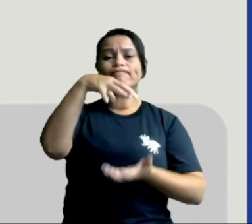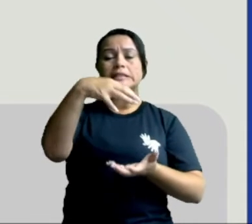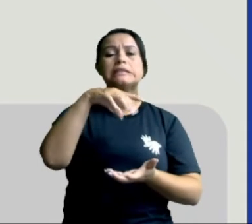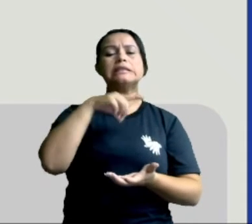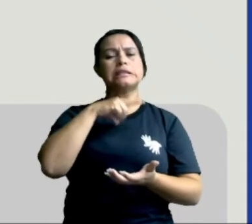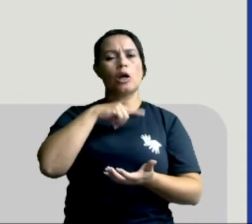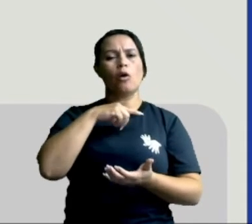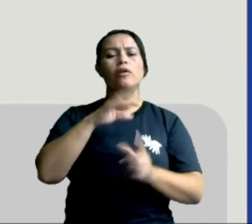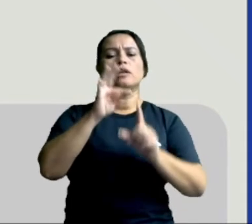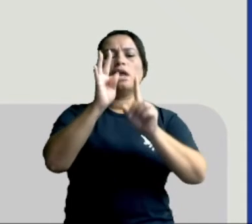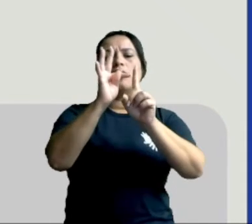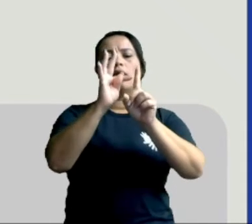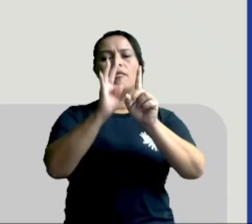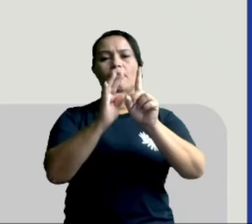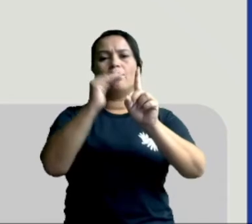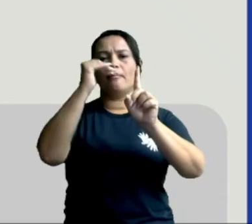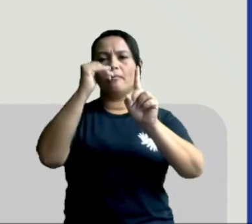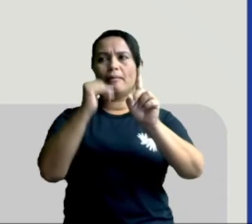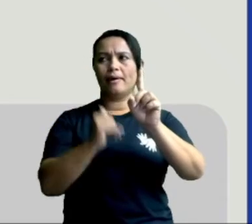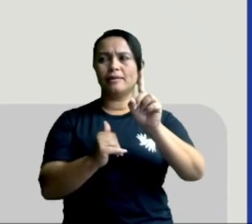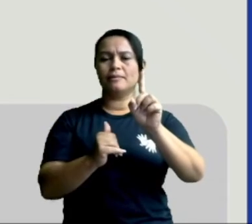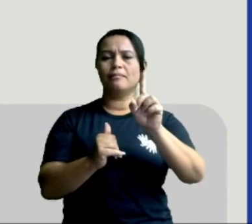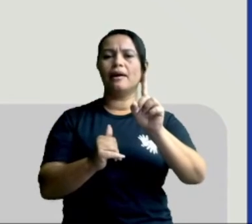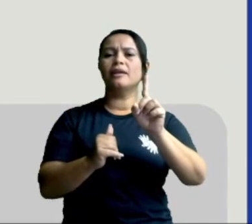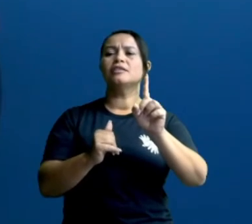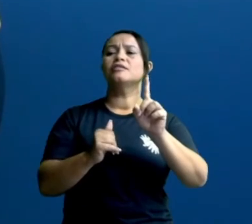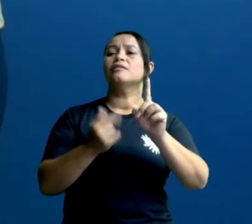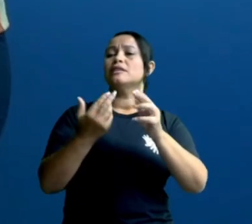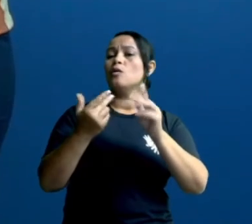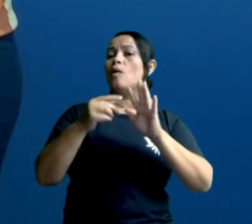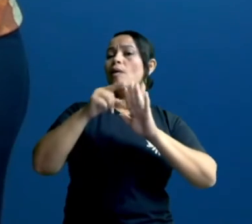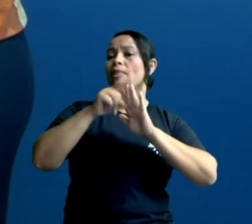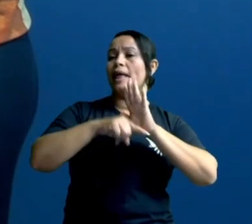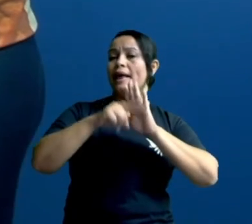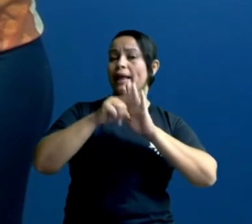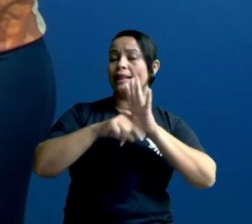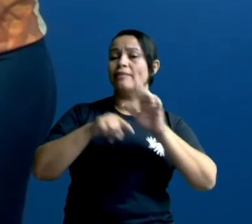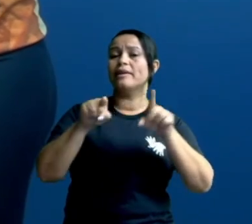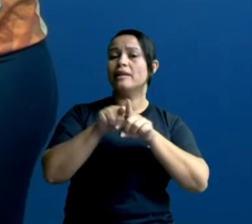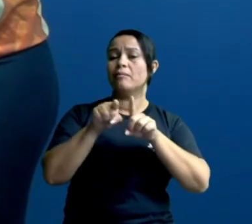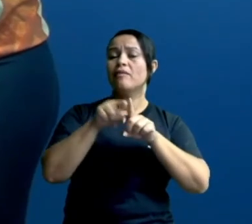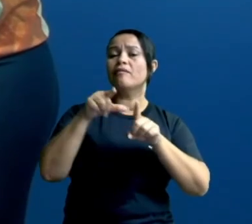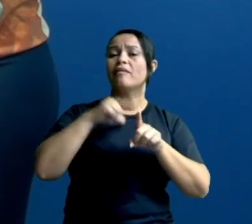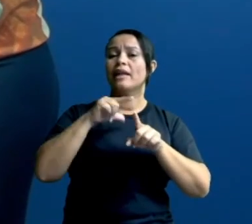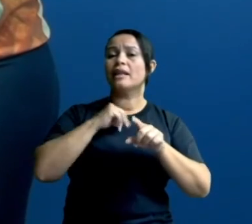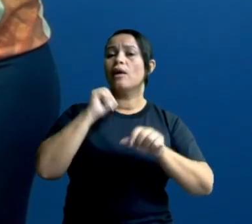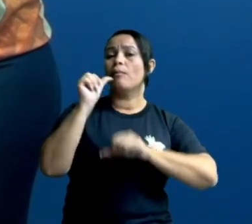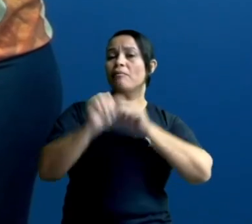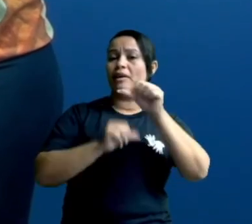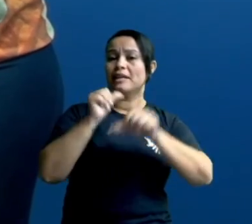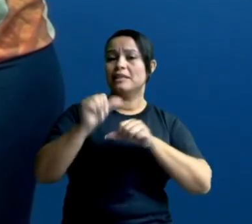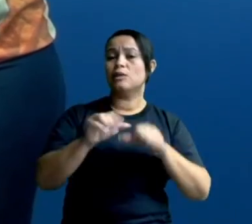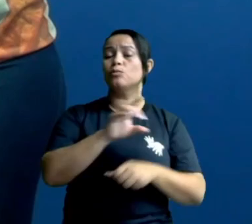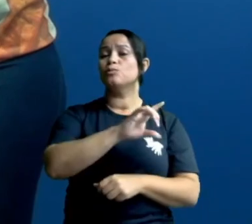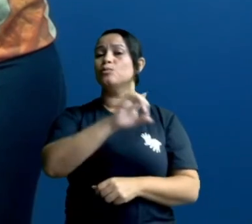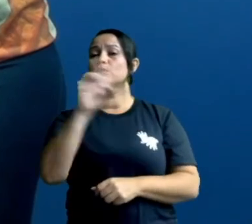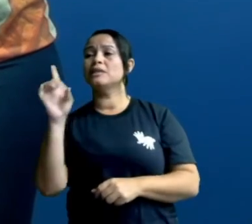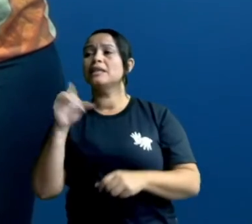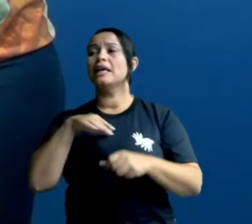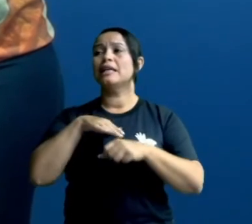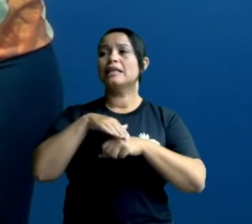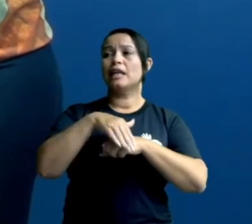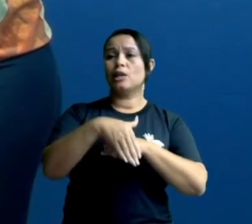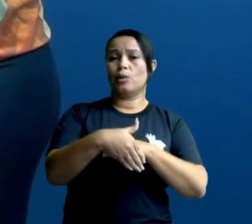temperaturas vão ser mais baixa né você negativas e aí ele tem uma variação do dia e da noite